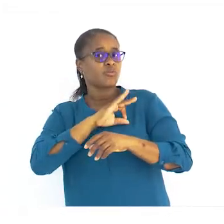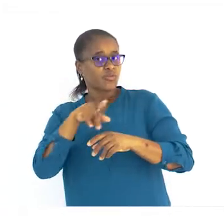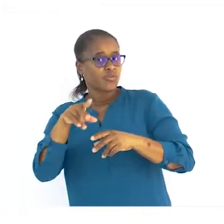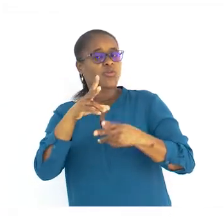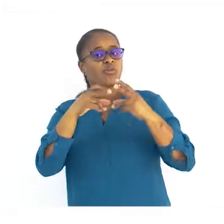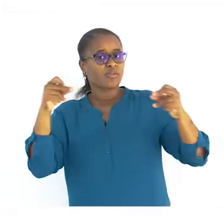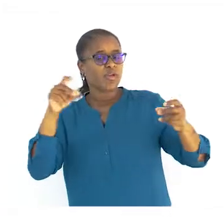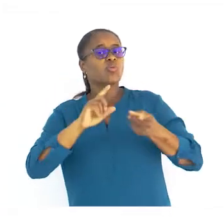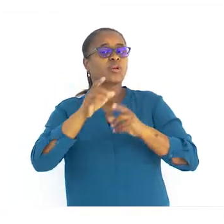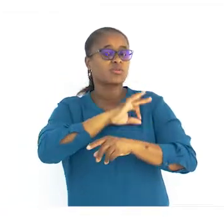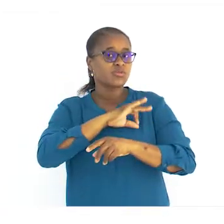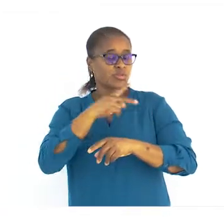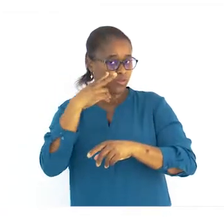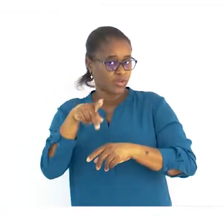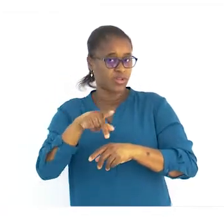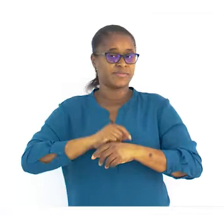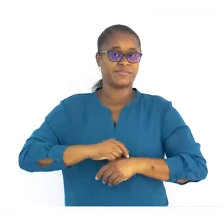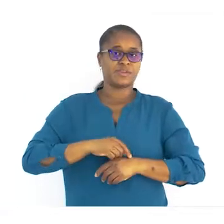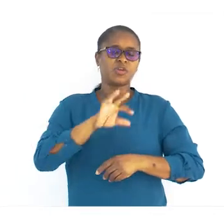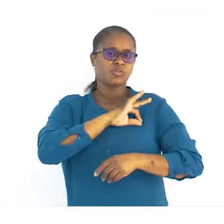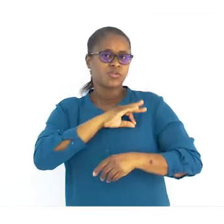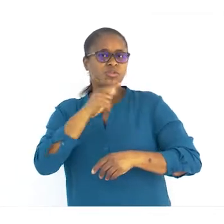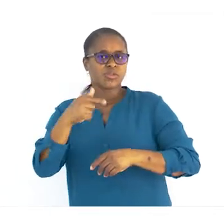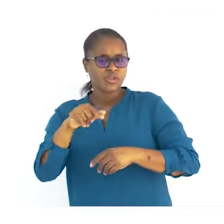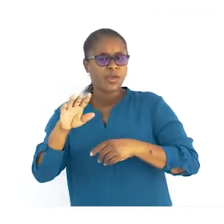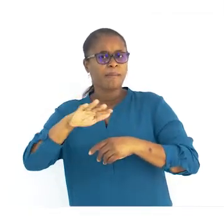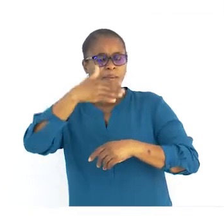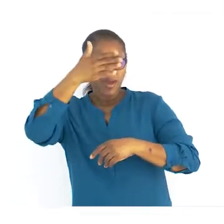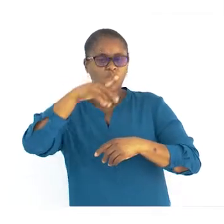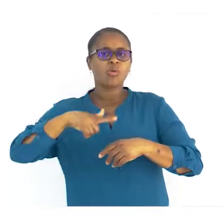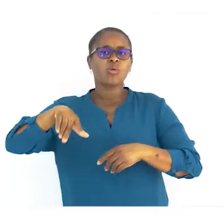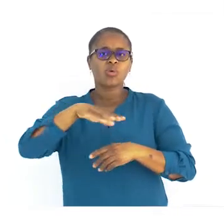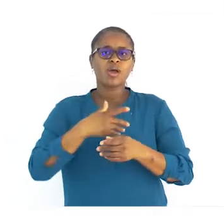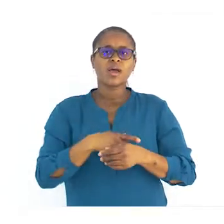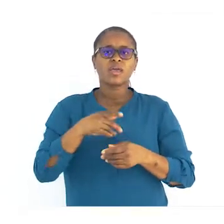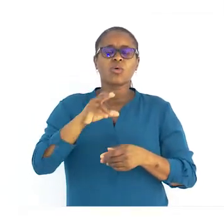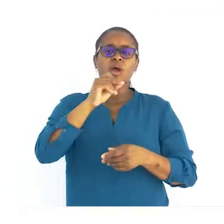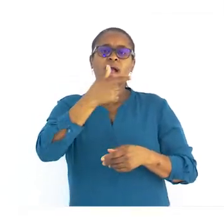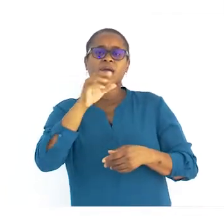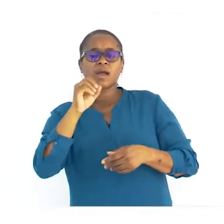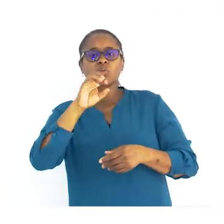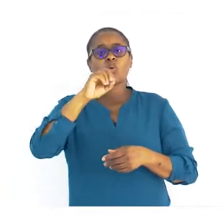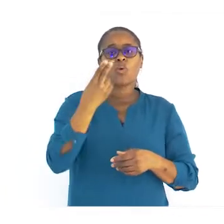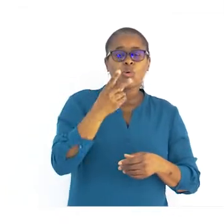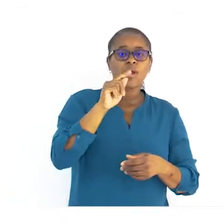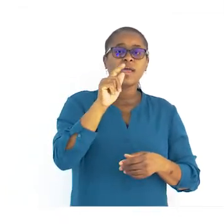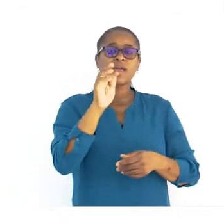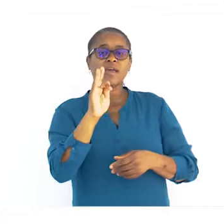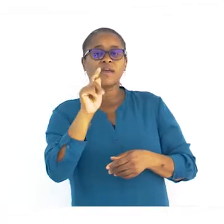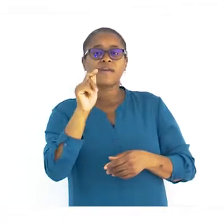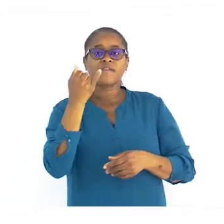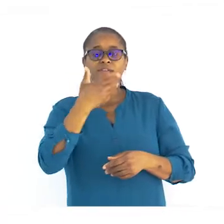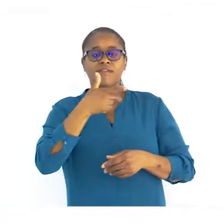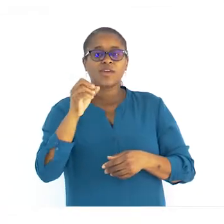professor encontrou? O professor encontrou, em primeiro lugar, ato ou efeito de dramatizar. Muito bem, já sabem o